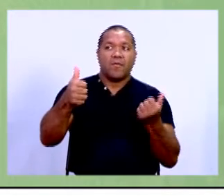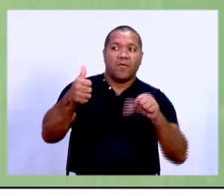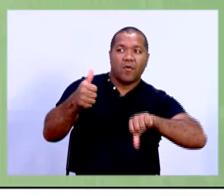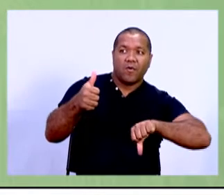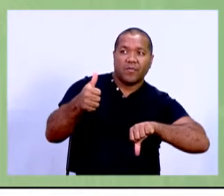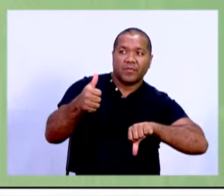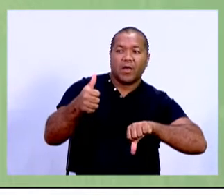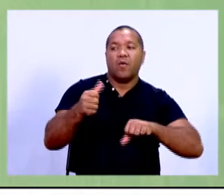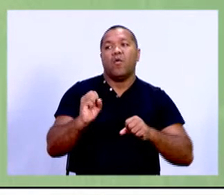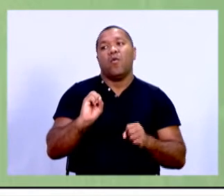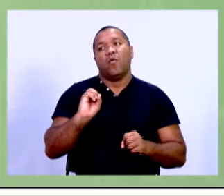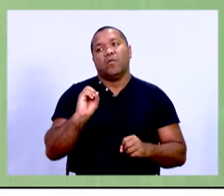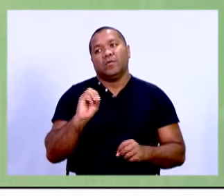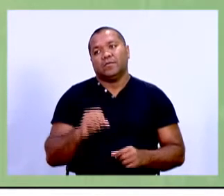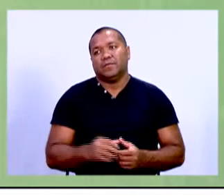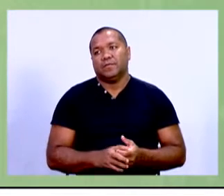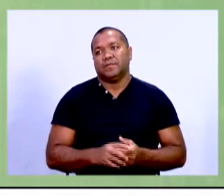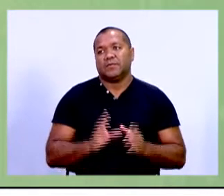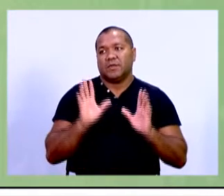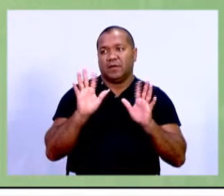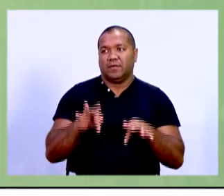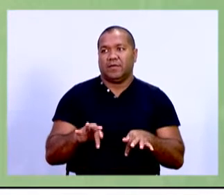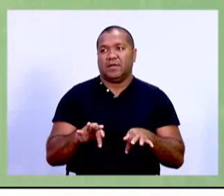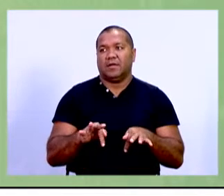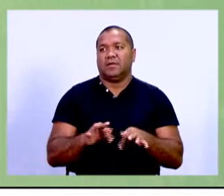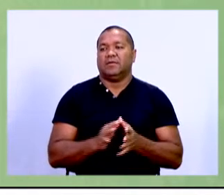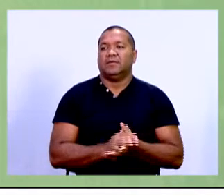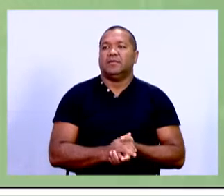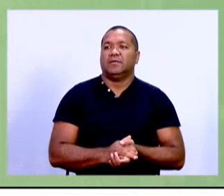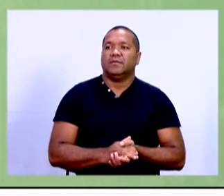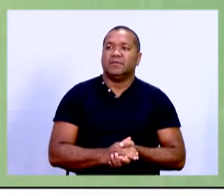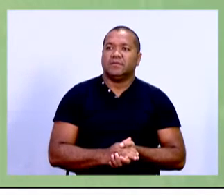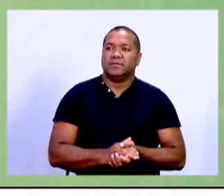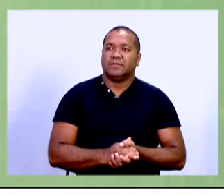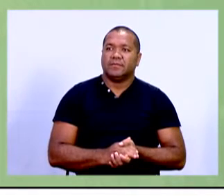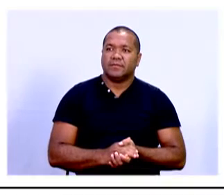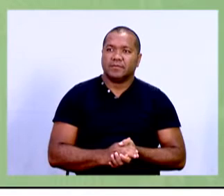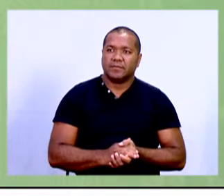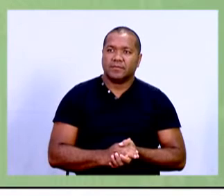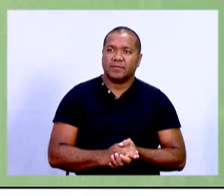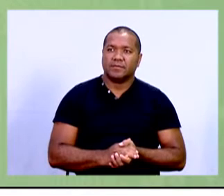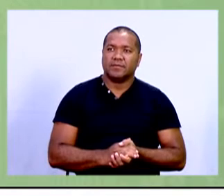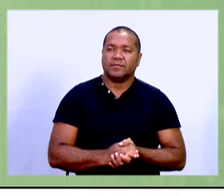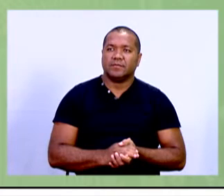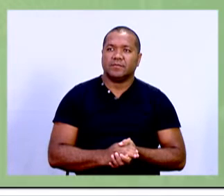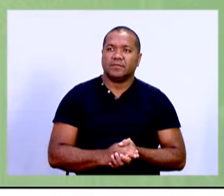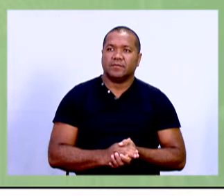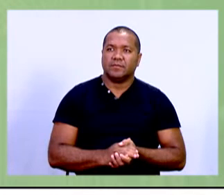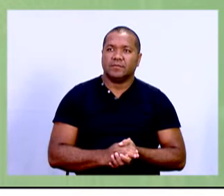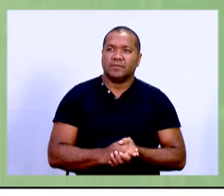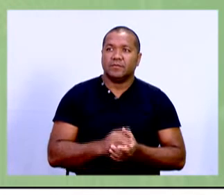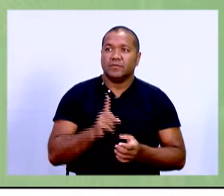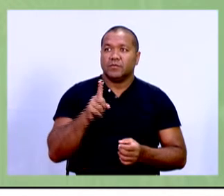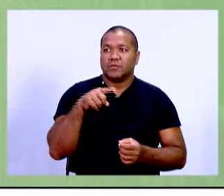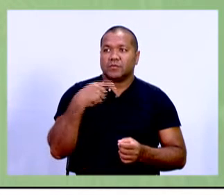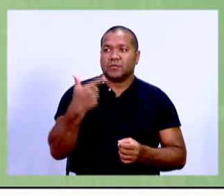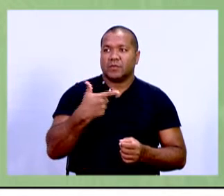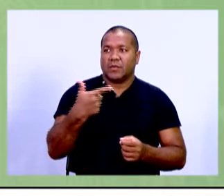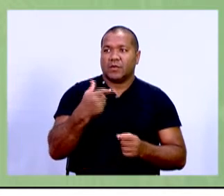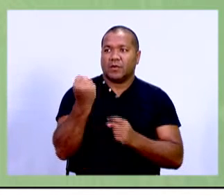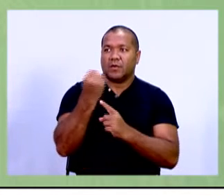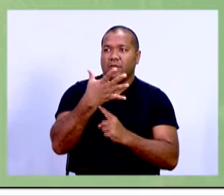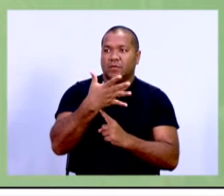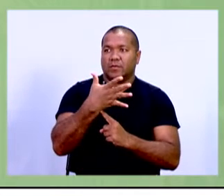vai ter o término, que é o fim da nossa primeira operação do primeiro diagrama de atividades. Nosso segundo